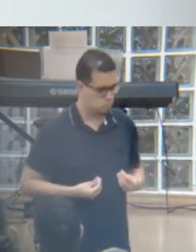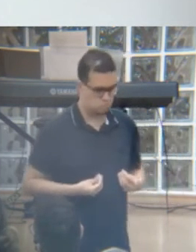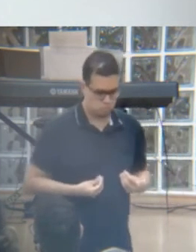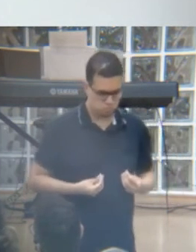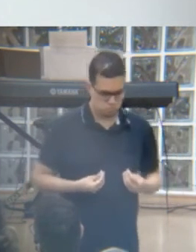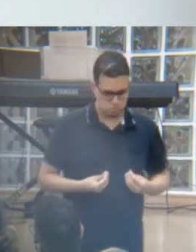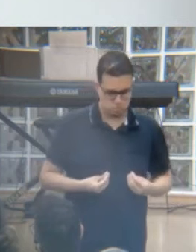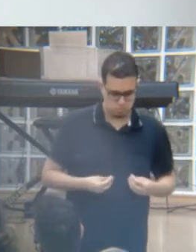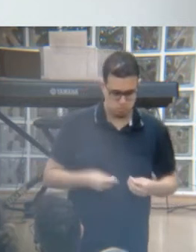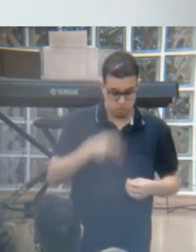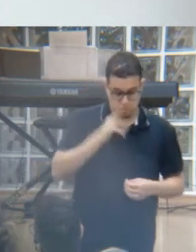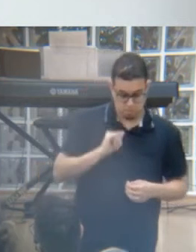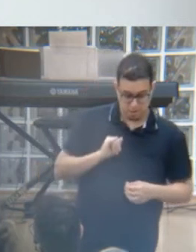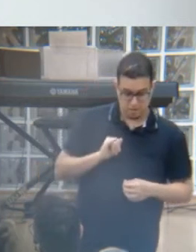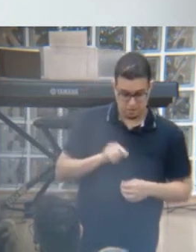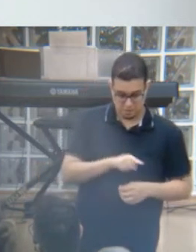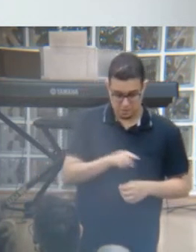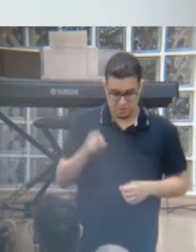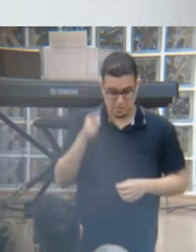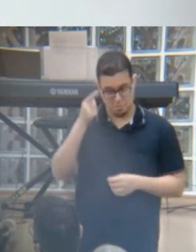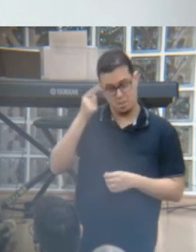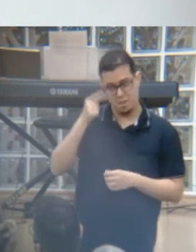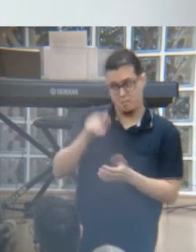Os pais estão fingindo que entenderam.